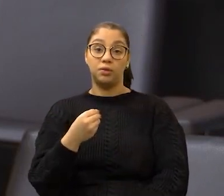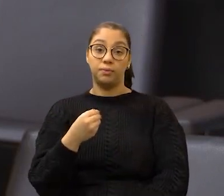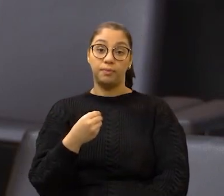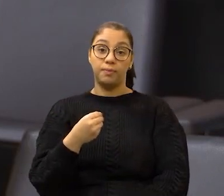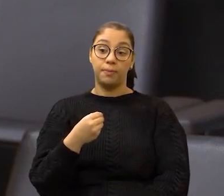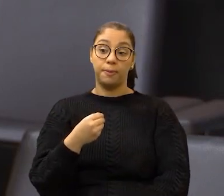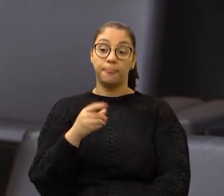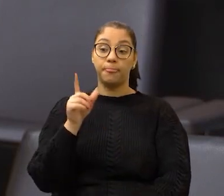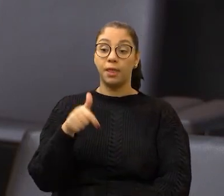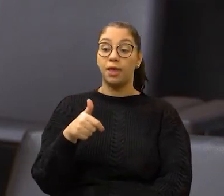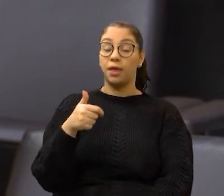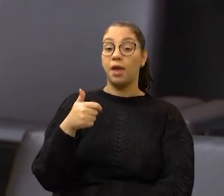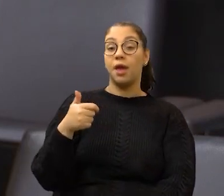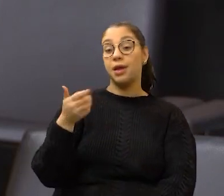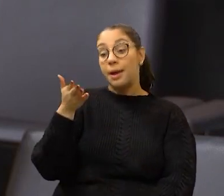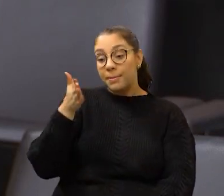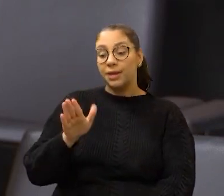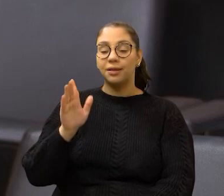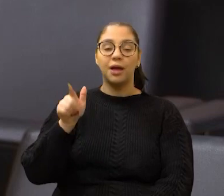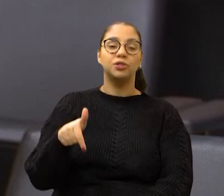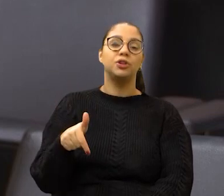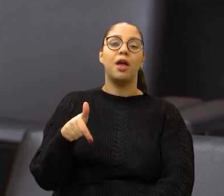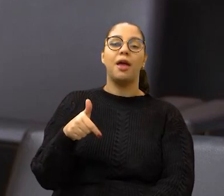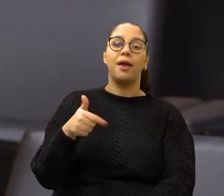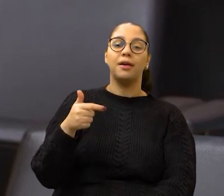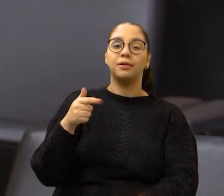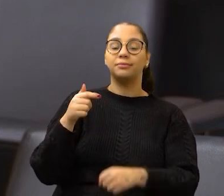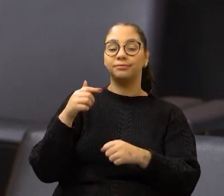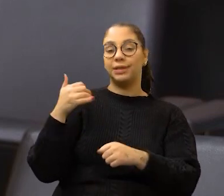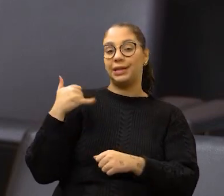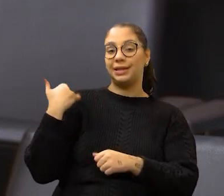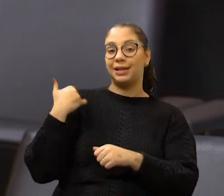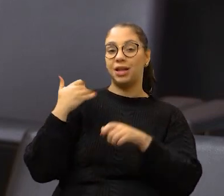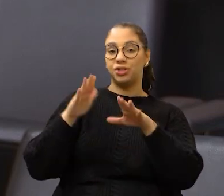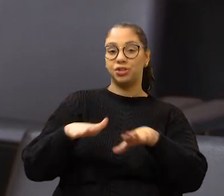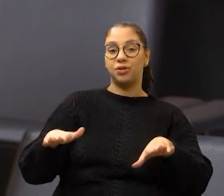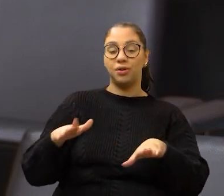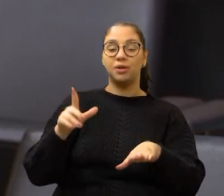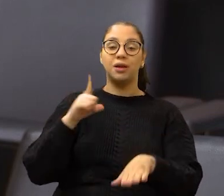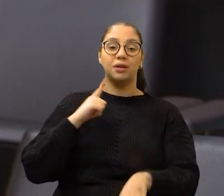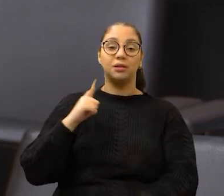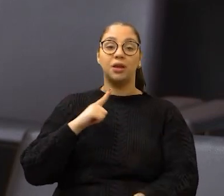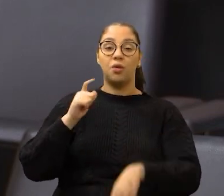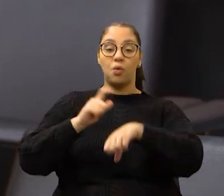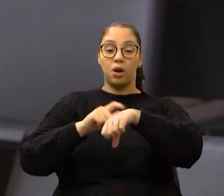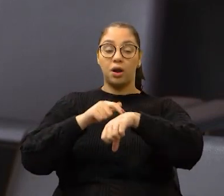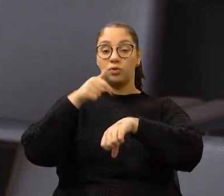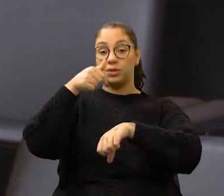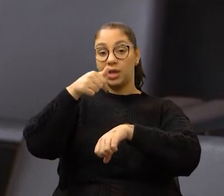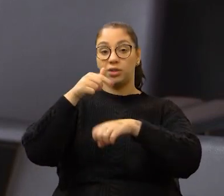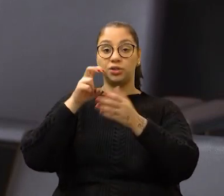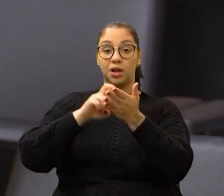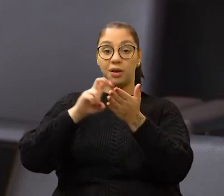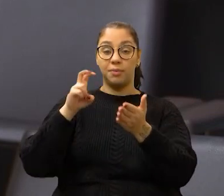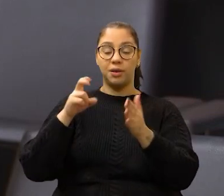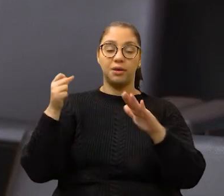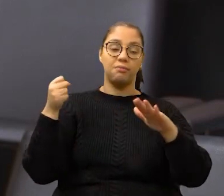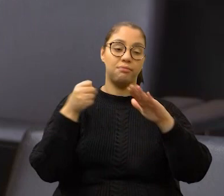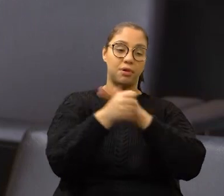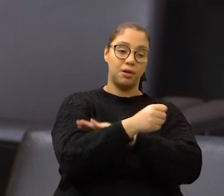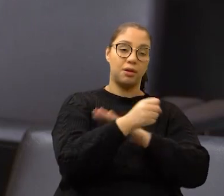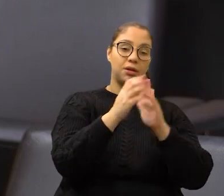E a metade dessas que tem filho é filho em idade de creche. O que acontece? A pessoa coloca a sua criança às 7 horas da manhã na